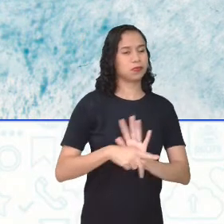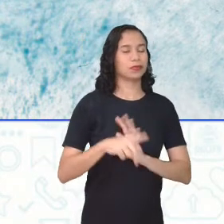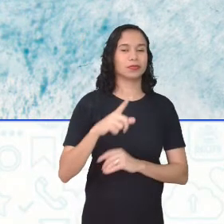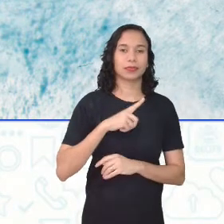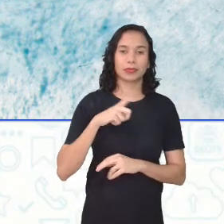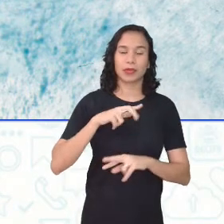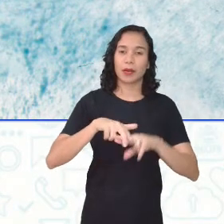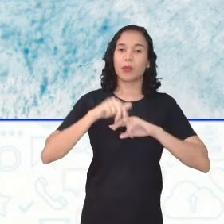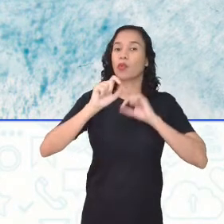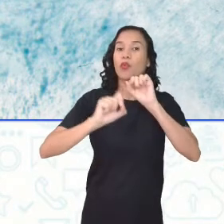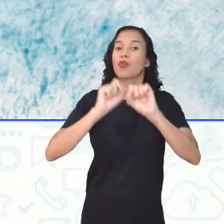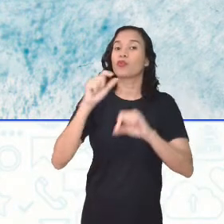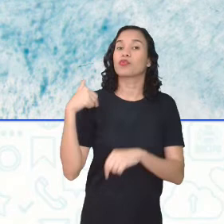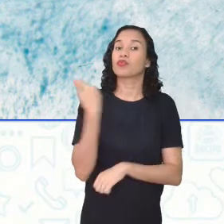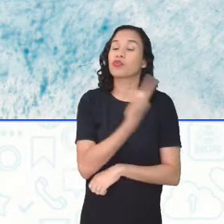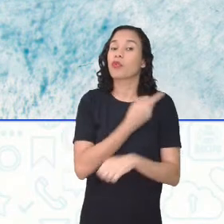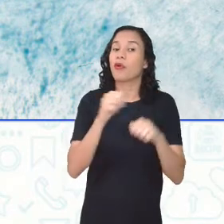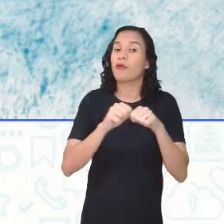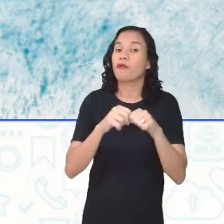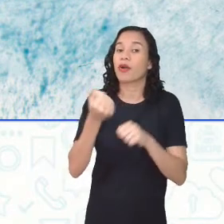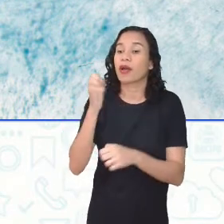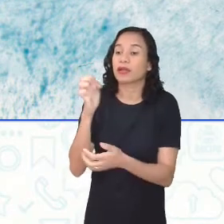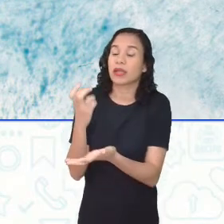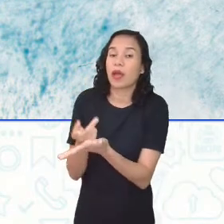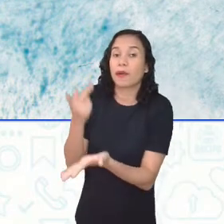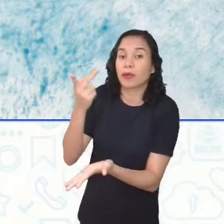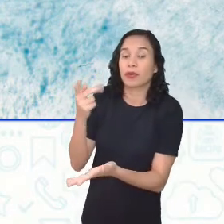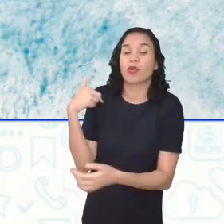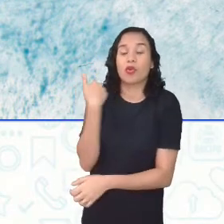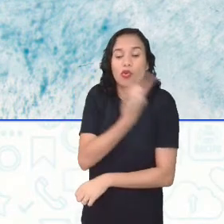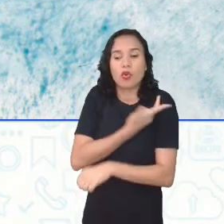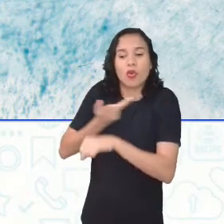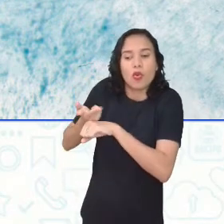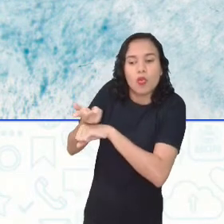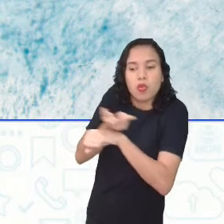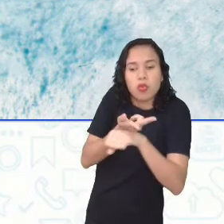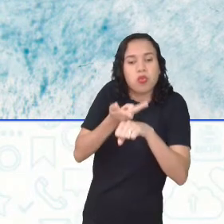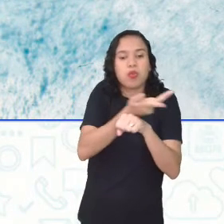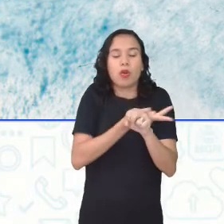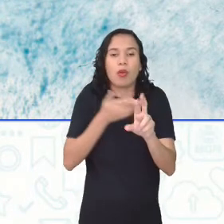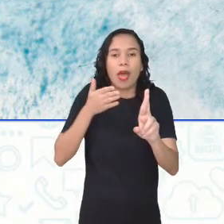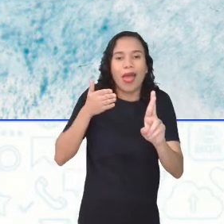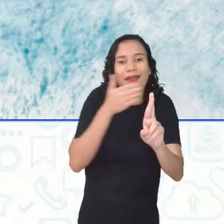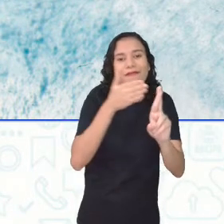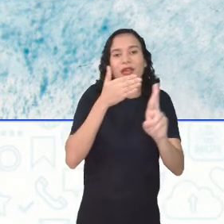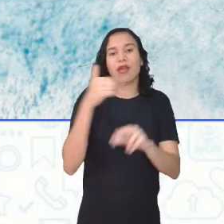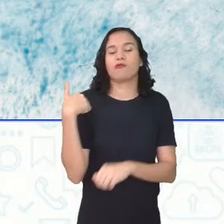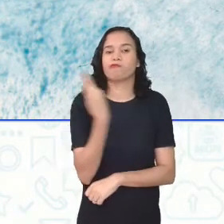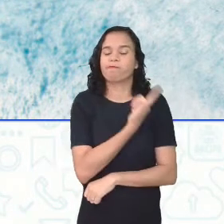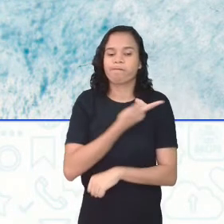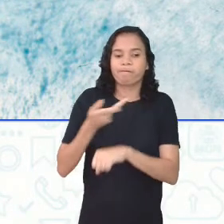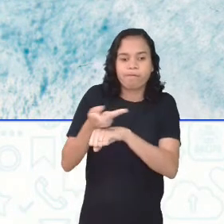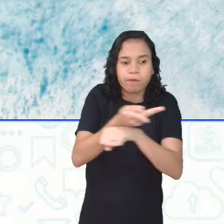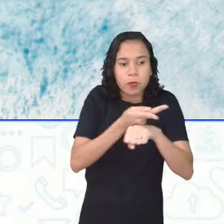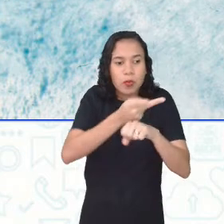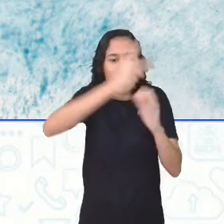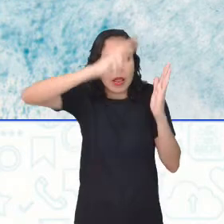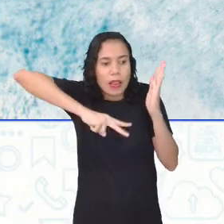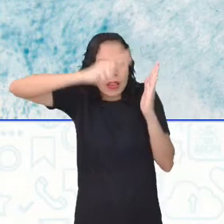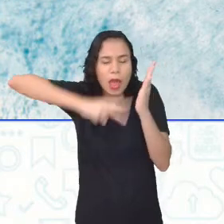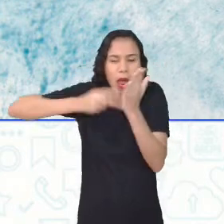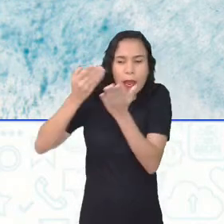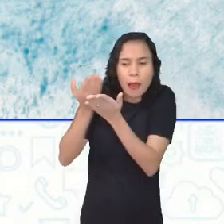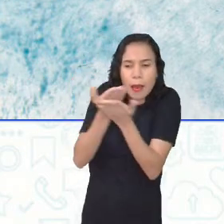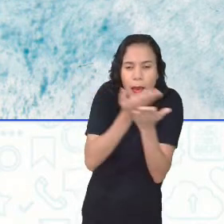aí, o que a gente pode fazer quando isso acontece? A gente vai atrás da referência. A gente vai atrás das leituras, estuda,